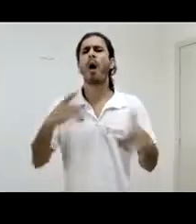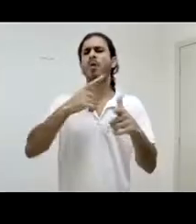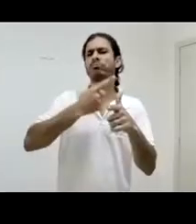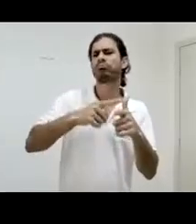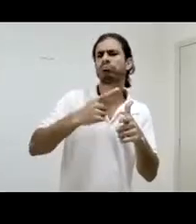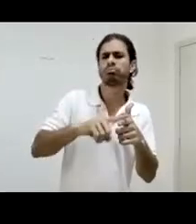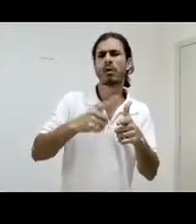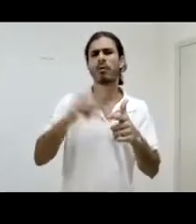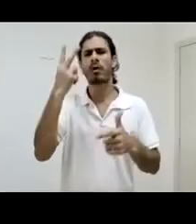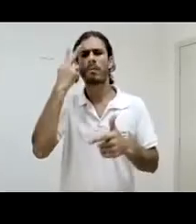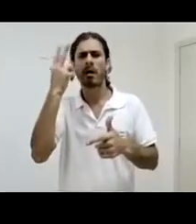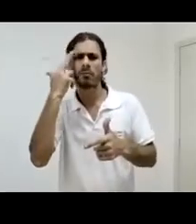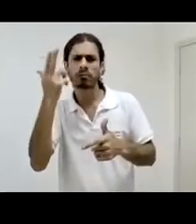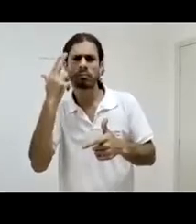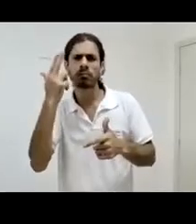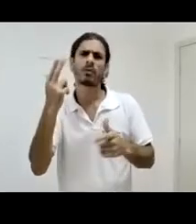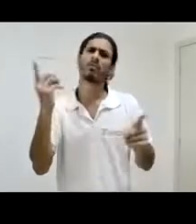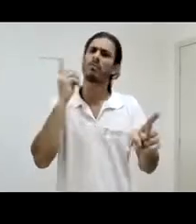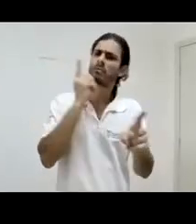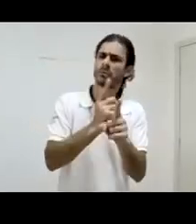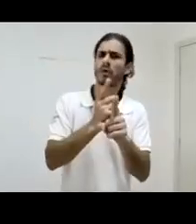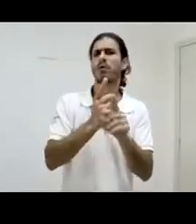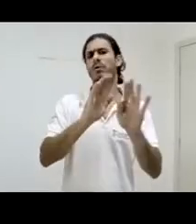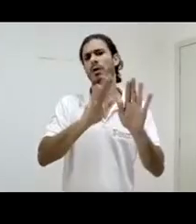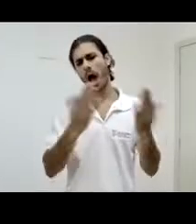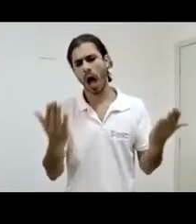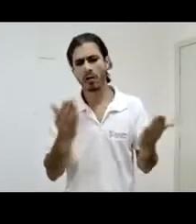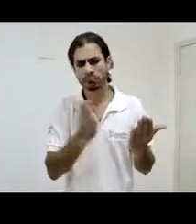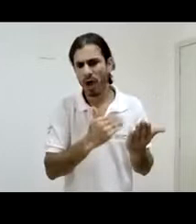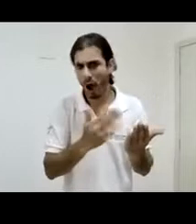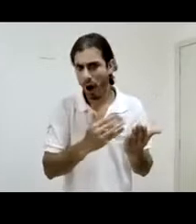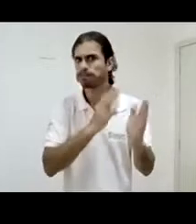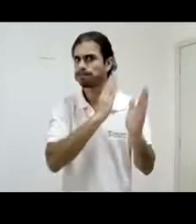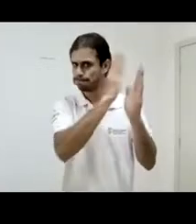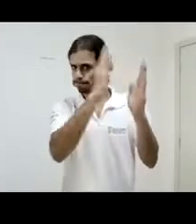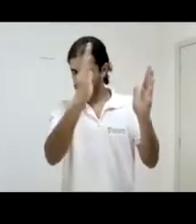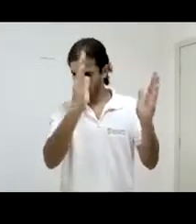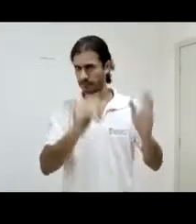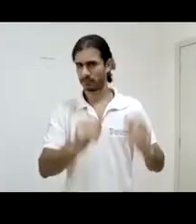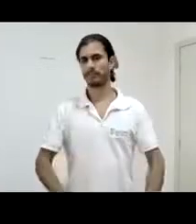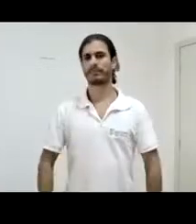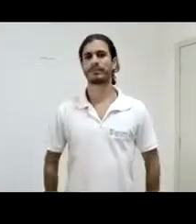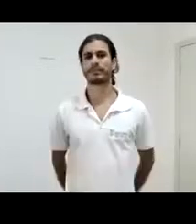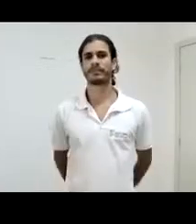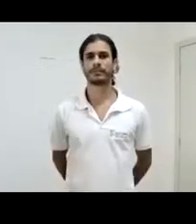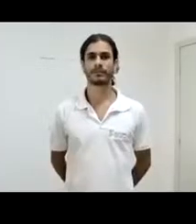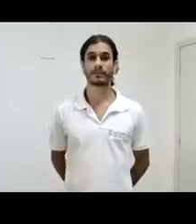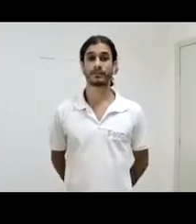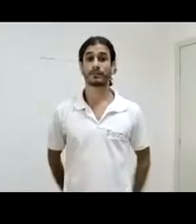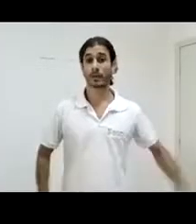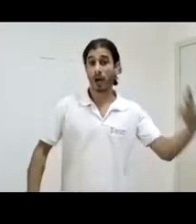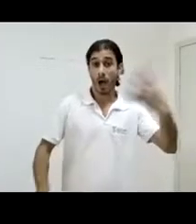nesses espaços, nas bibliotecas? Na quarta fase, que já seria o produto educacional